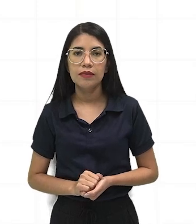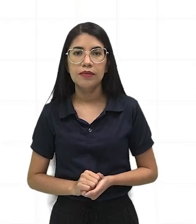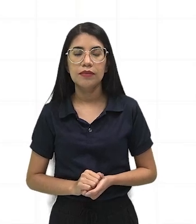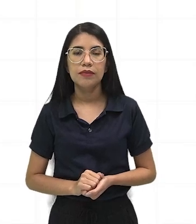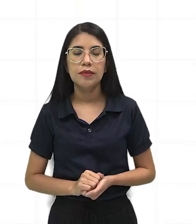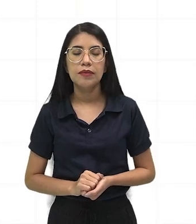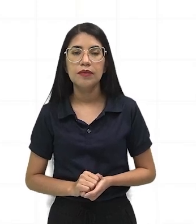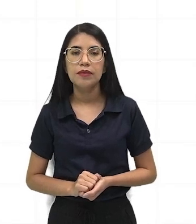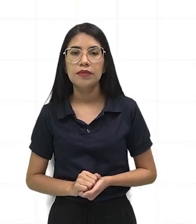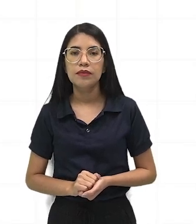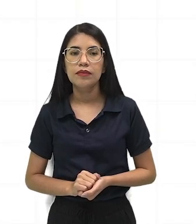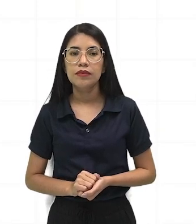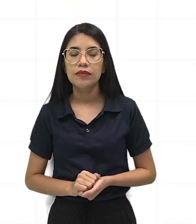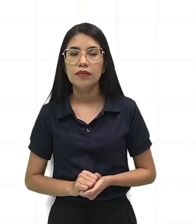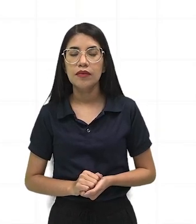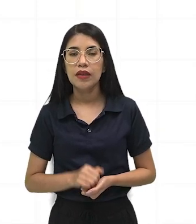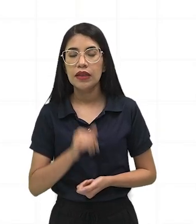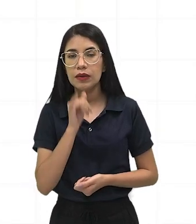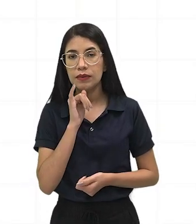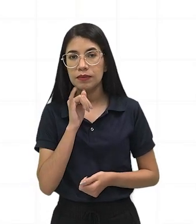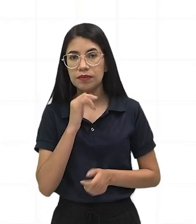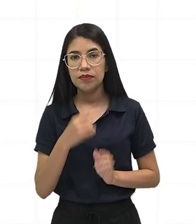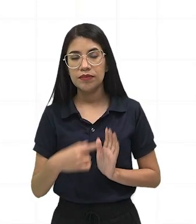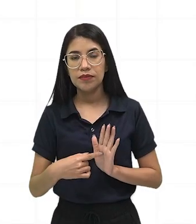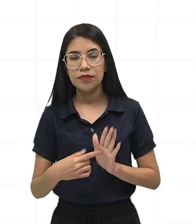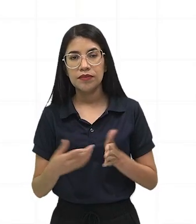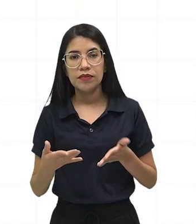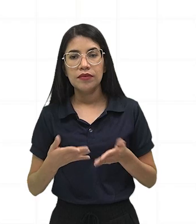Vamos para alguns exemplos.